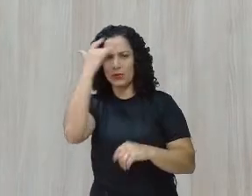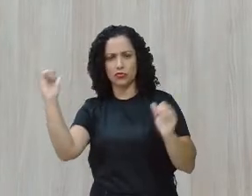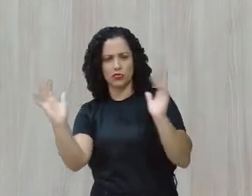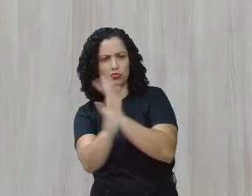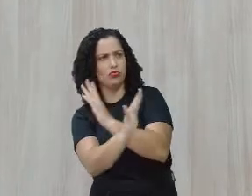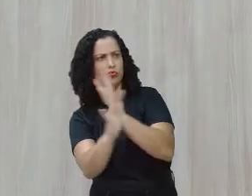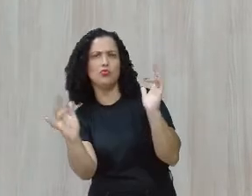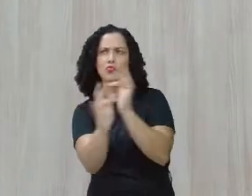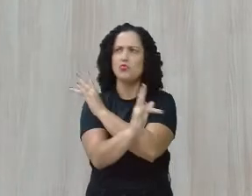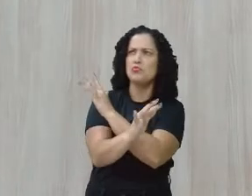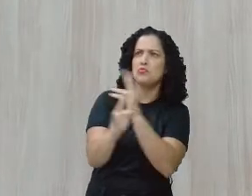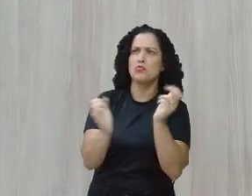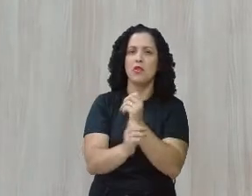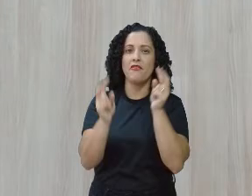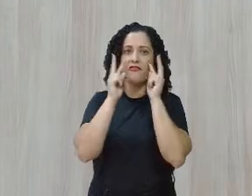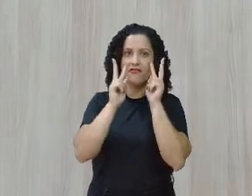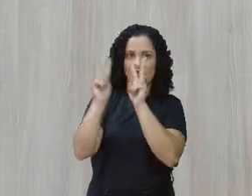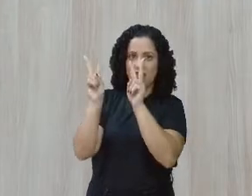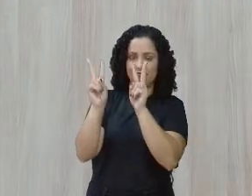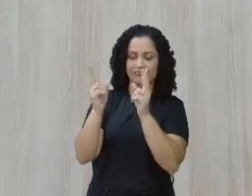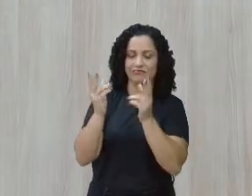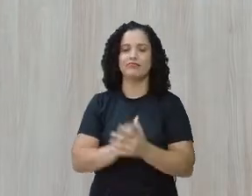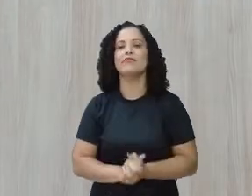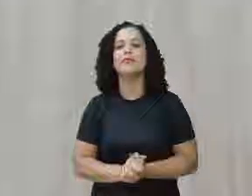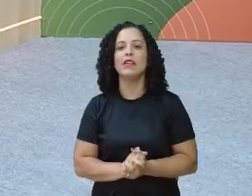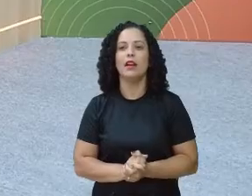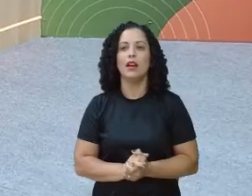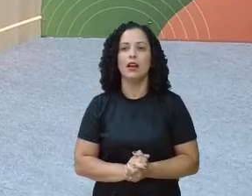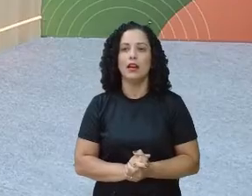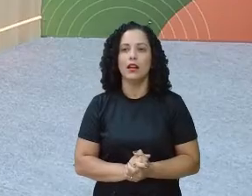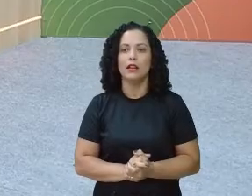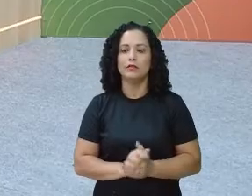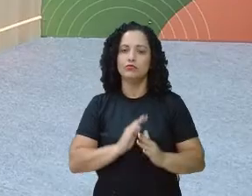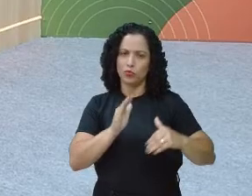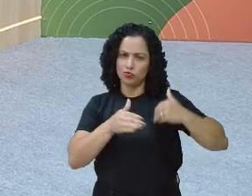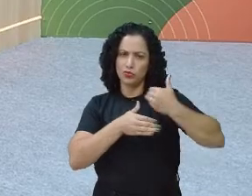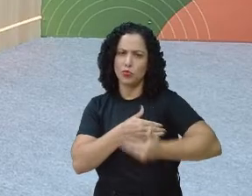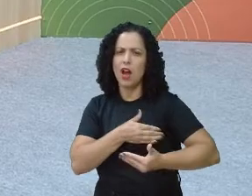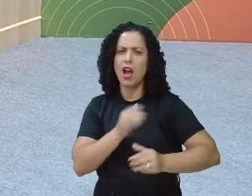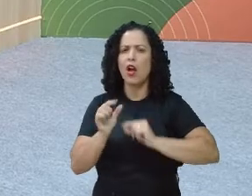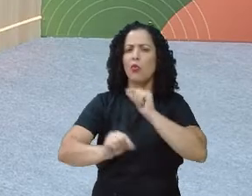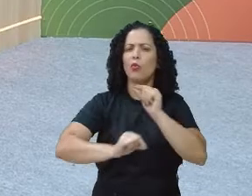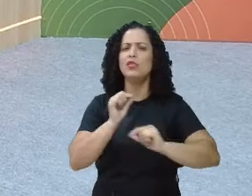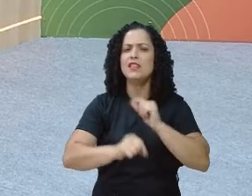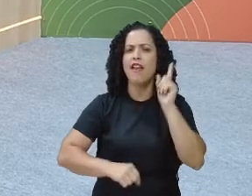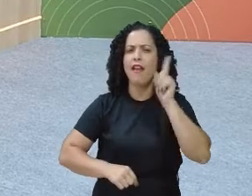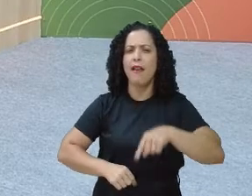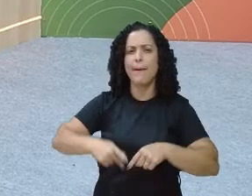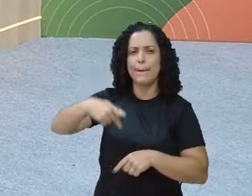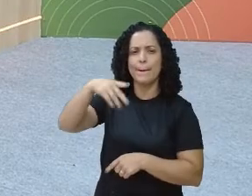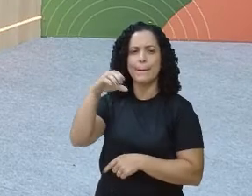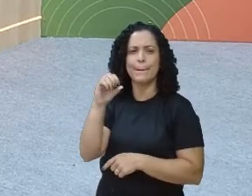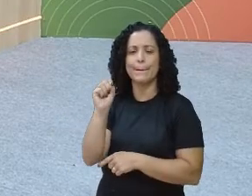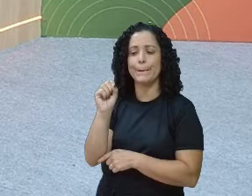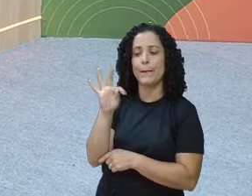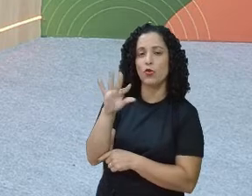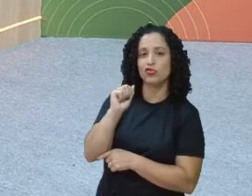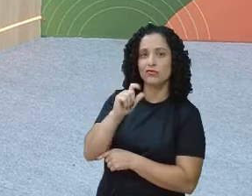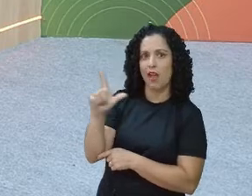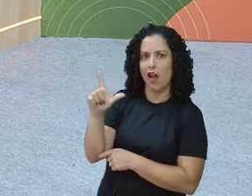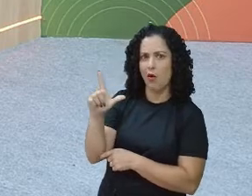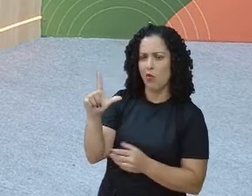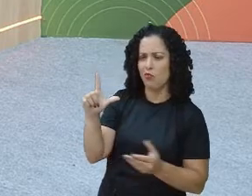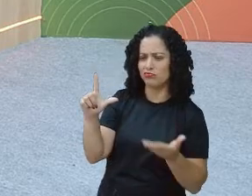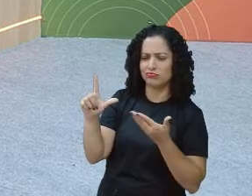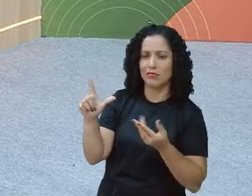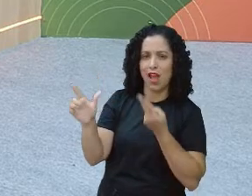elas. Vamos continuar. Mas o sistema postal ele vem aí muito posterior ao